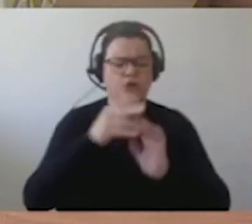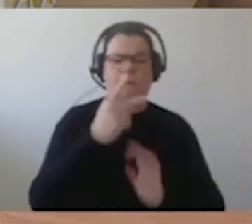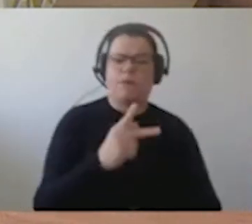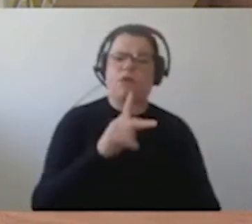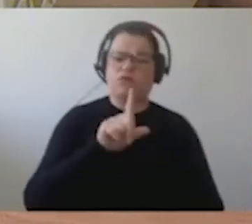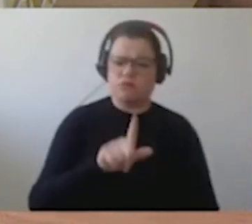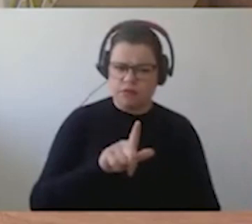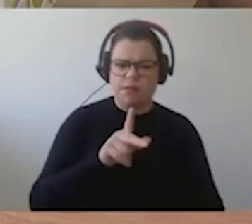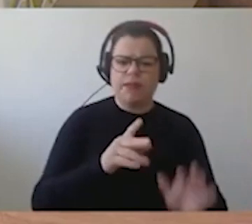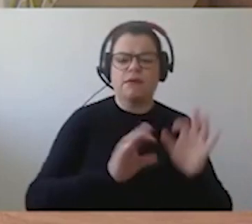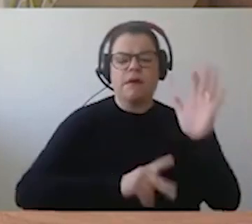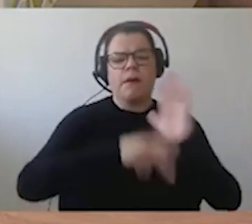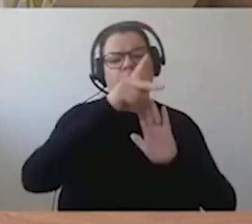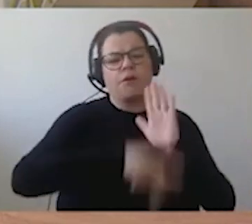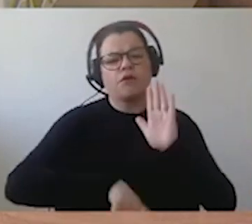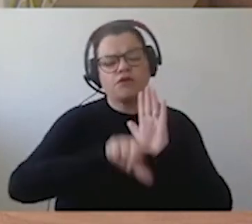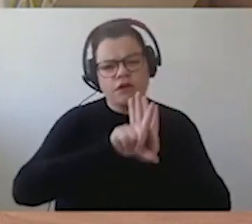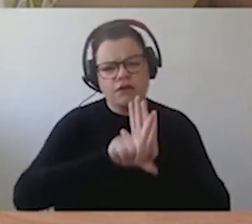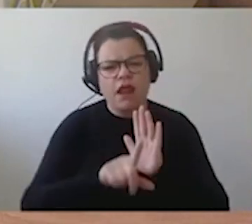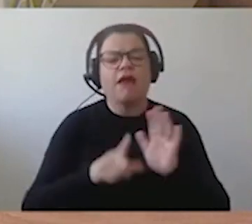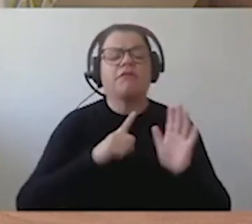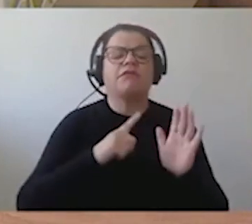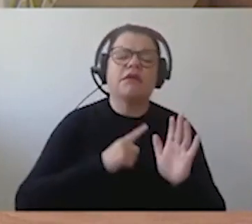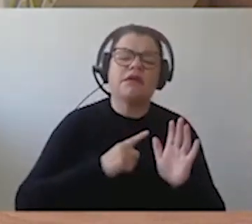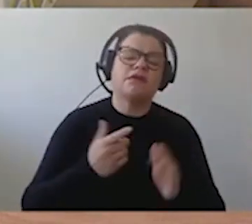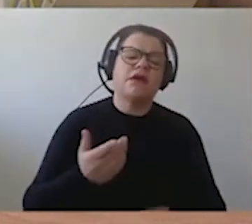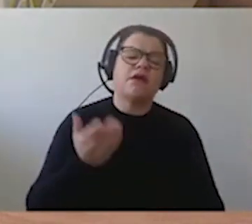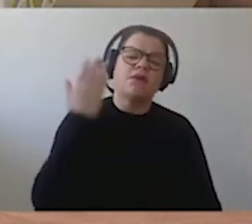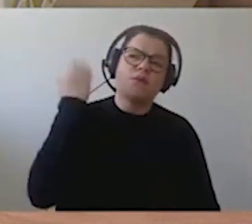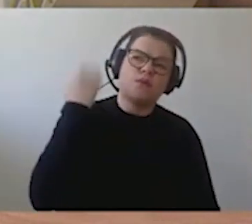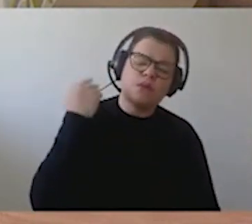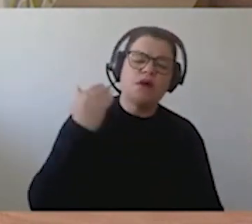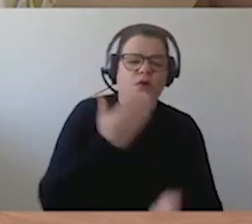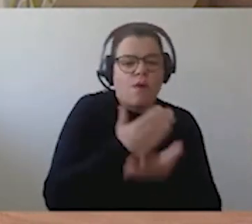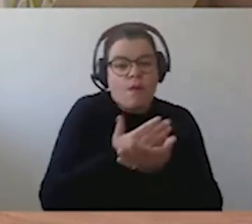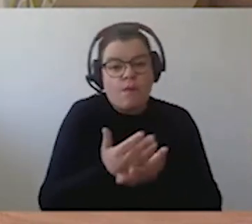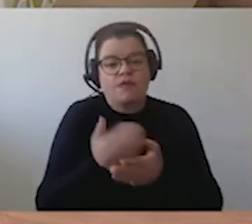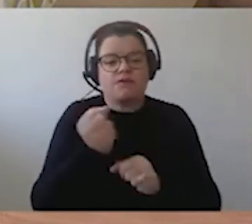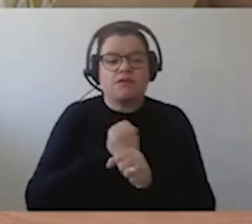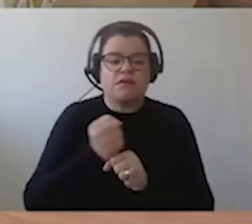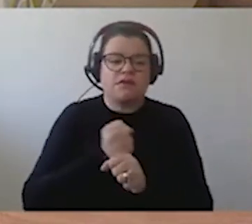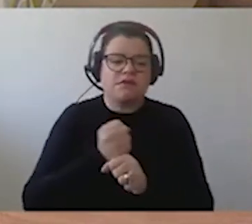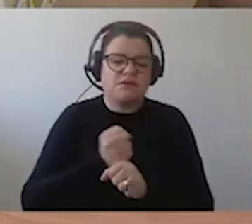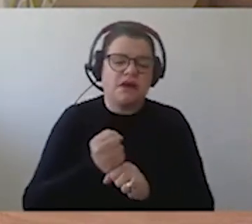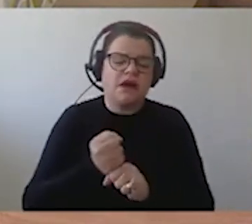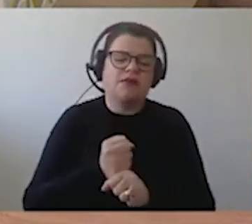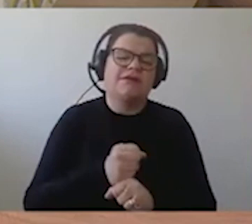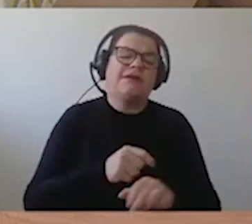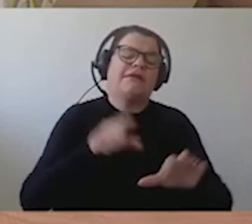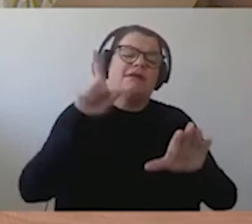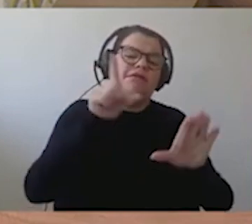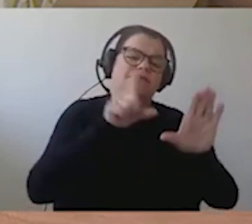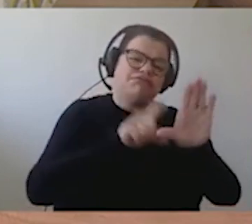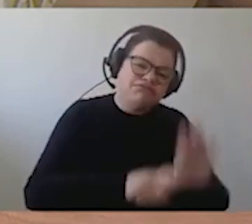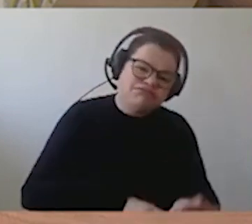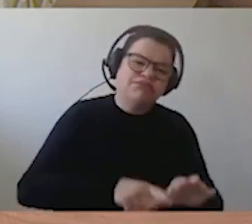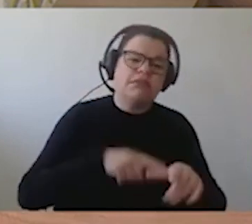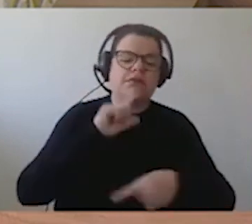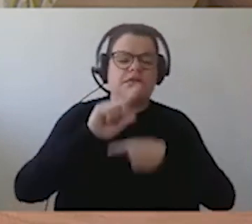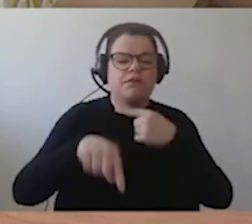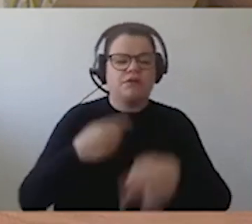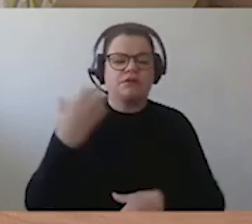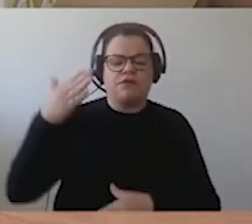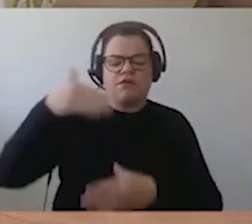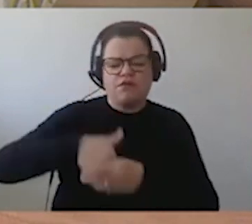lá no ano passado depois no começo desse ano até a suspensão e prorrogação para votação agora no mês de agosto